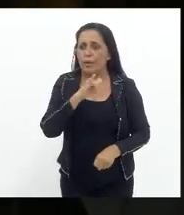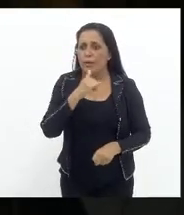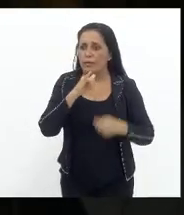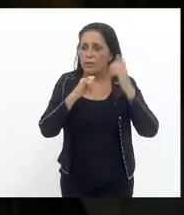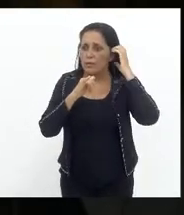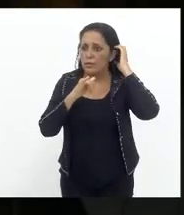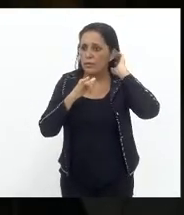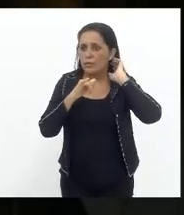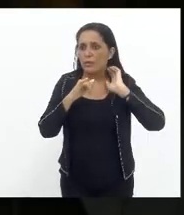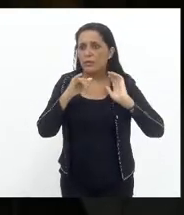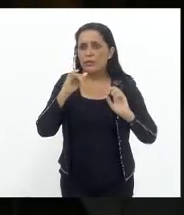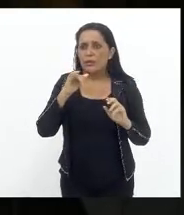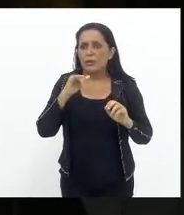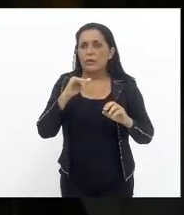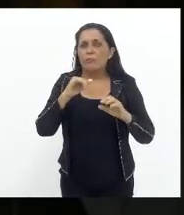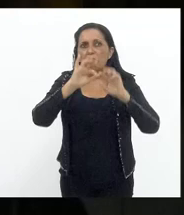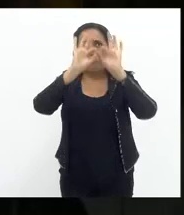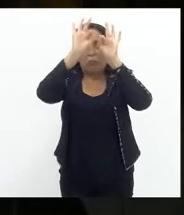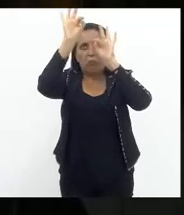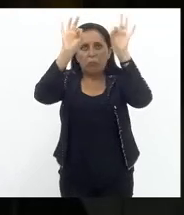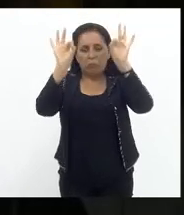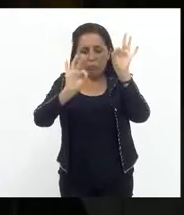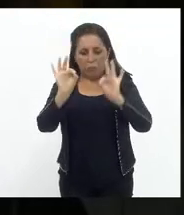eletricistas, armadores,